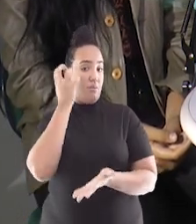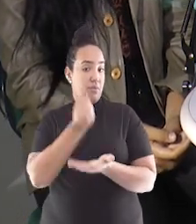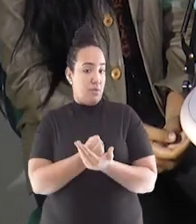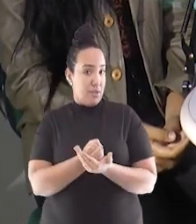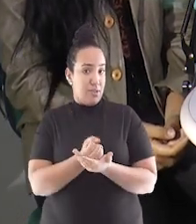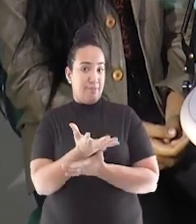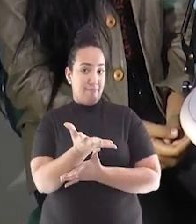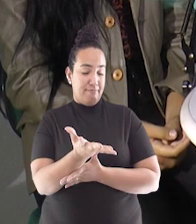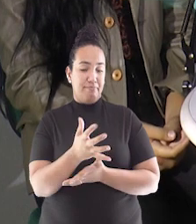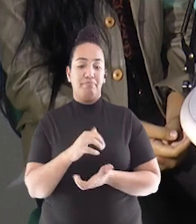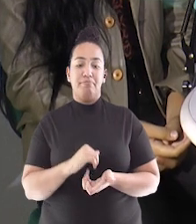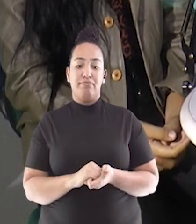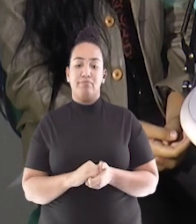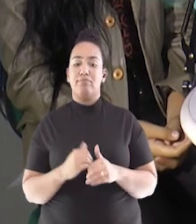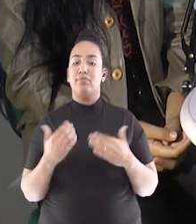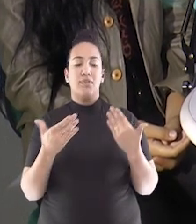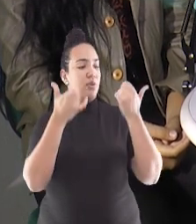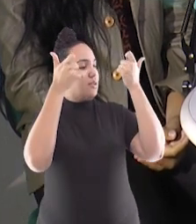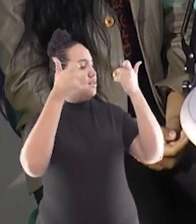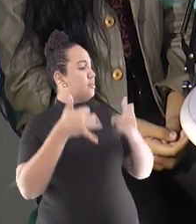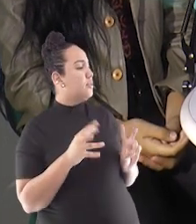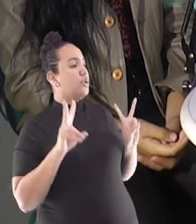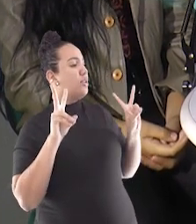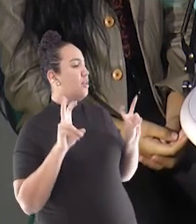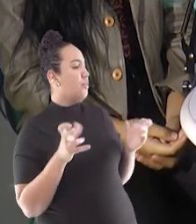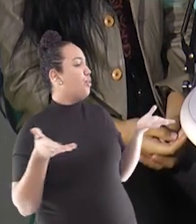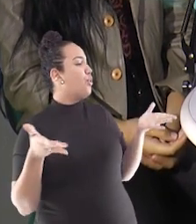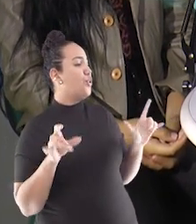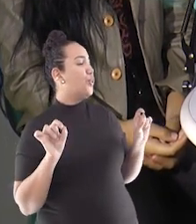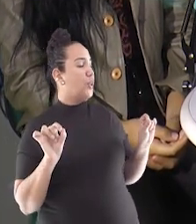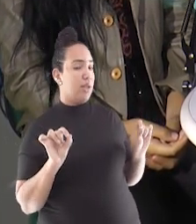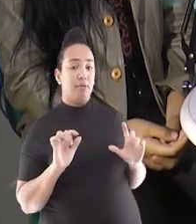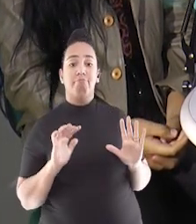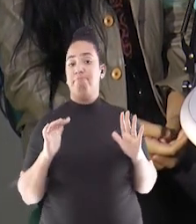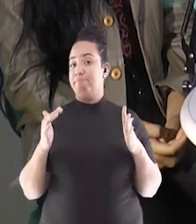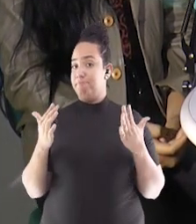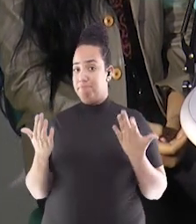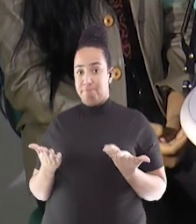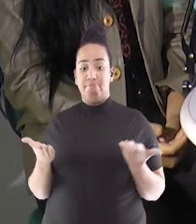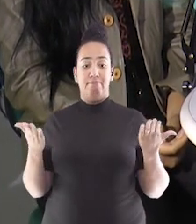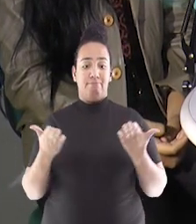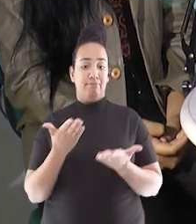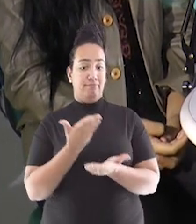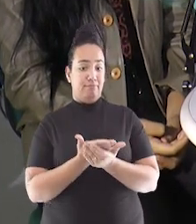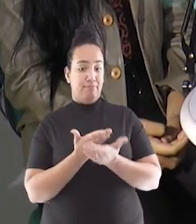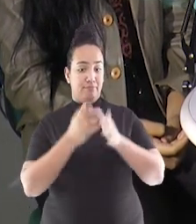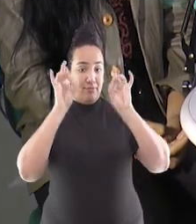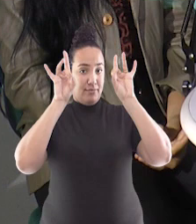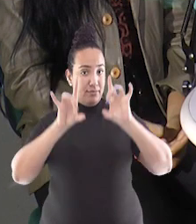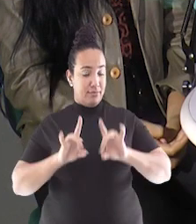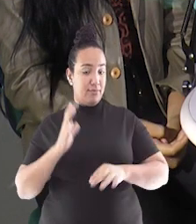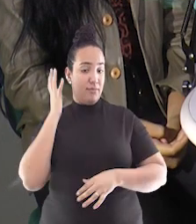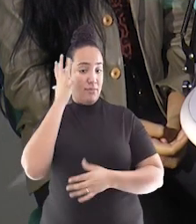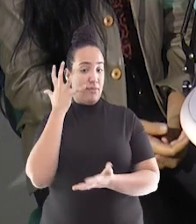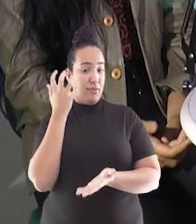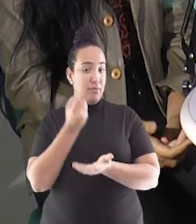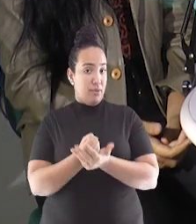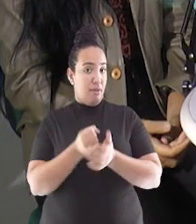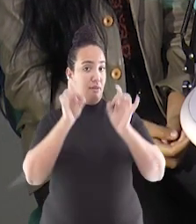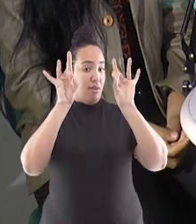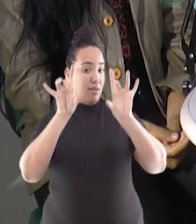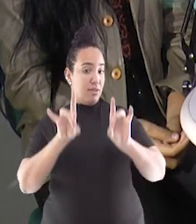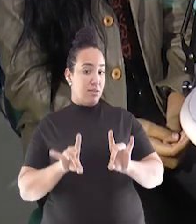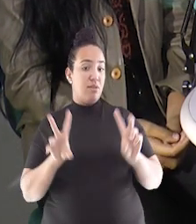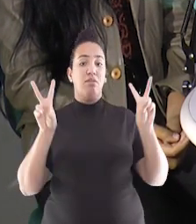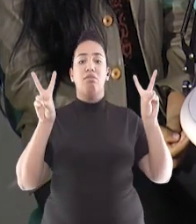na TV. Fala pra eles, Matheus, qual é que vai ser o nosso tema de hoje? Então, nessa aula especial, nesse podcast muito especial, a gente